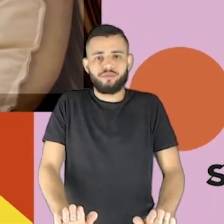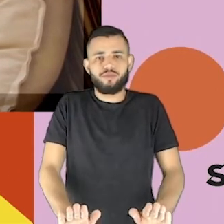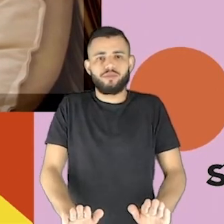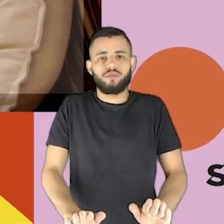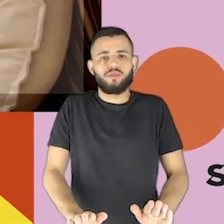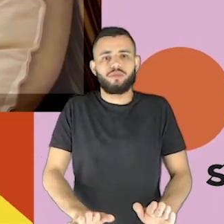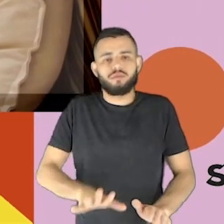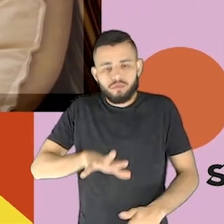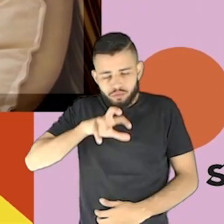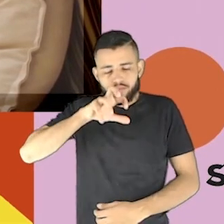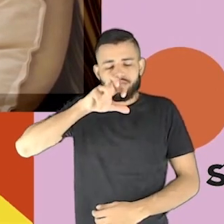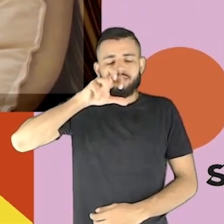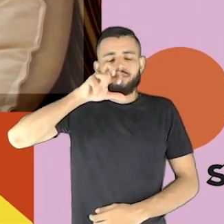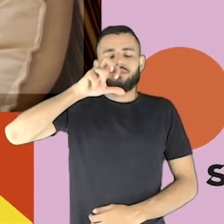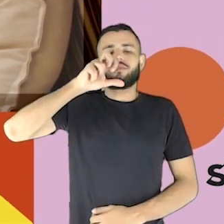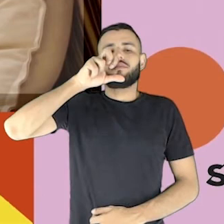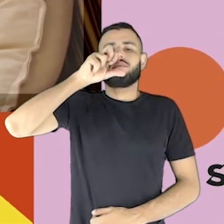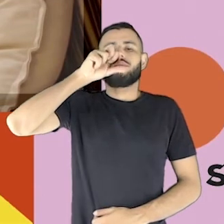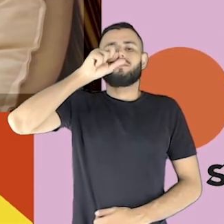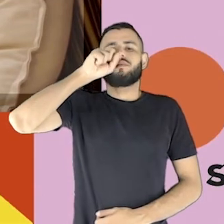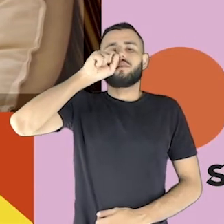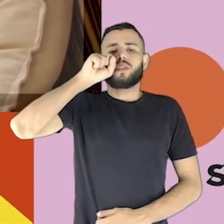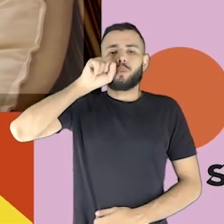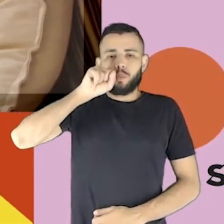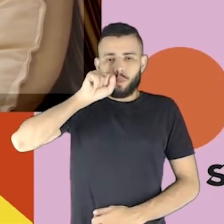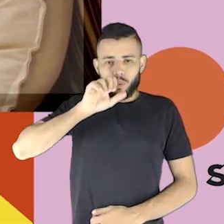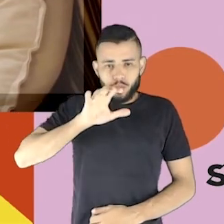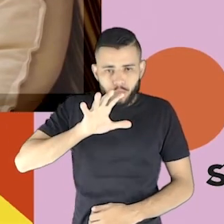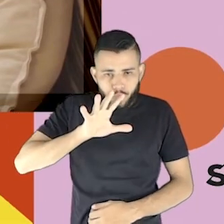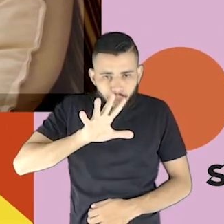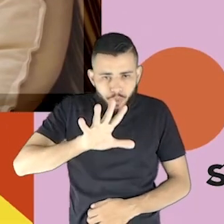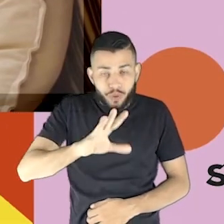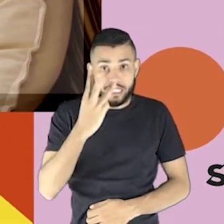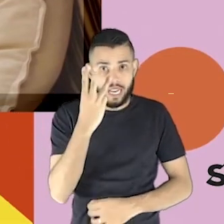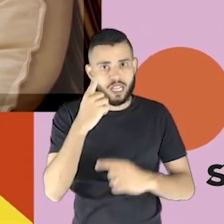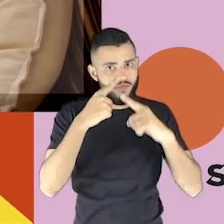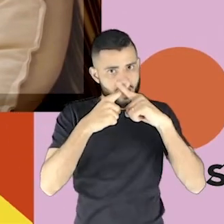Enche profundo. Solta o ar arredonda. Três ciclos, vai.